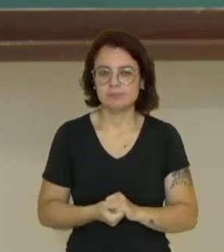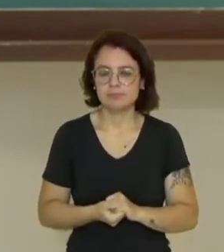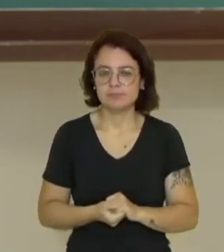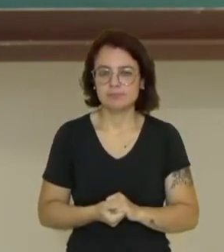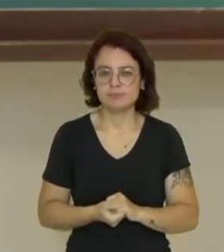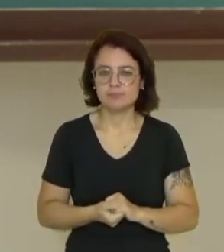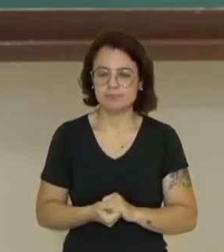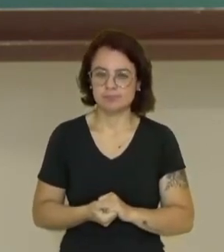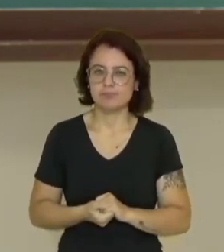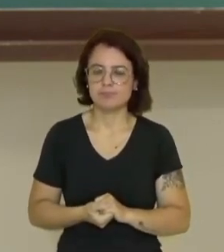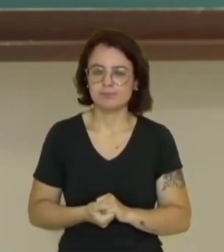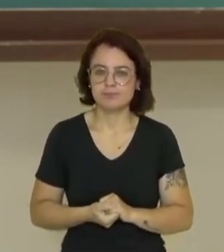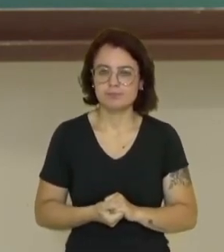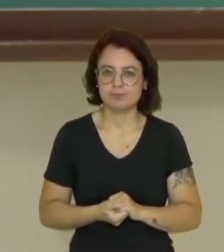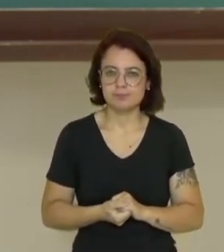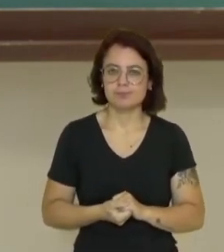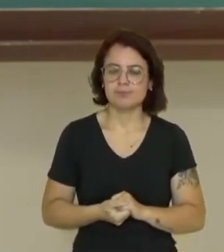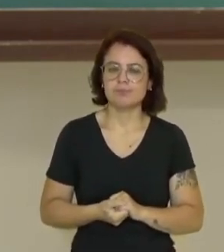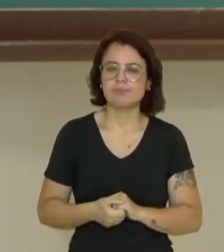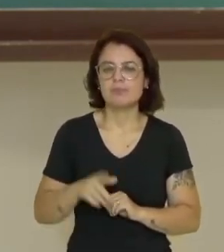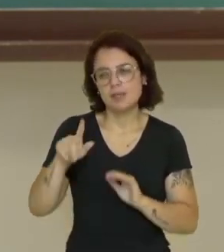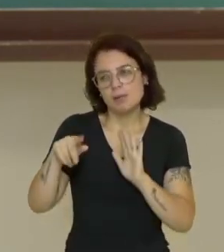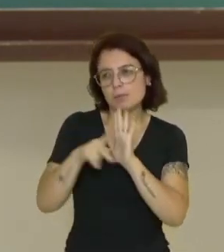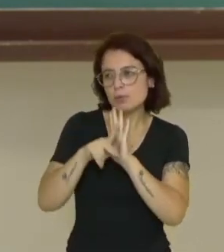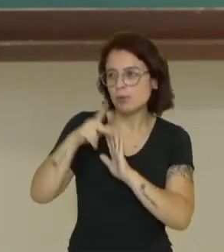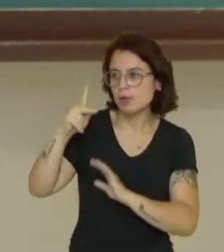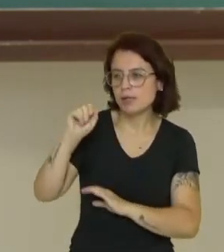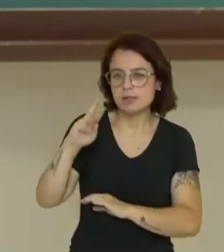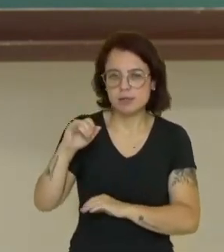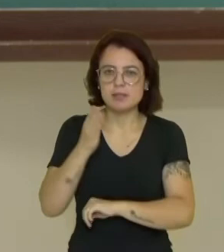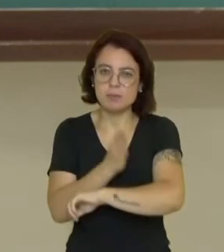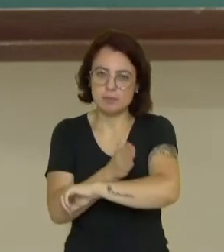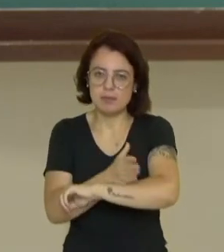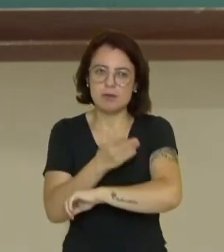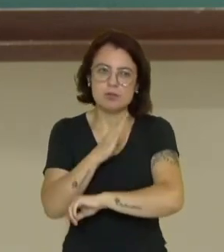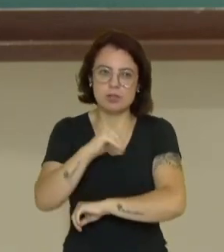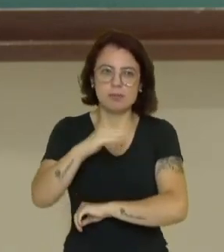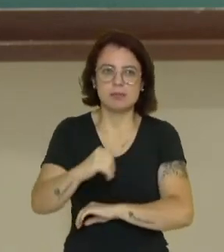caminho certo e virtuoso, que para Aristóteles é o caminho do meio.